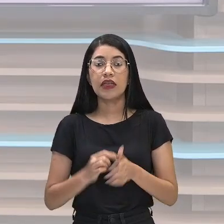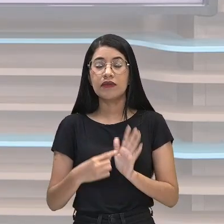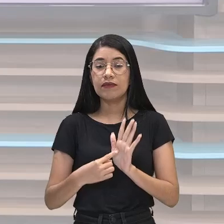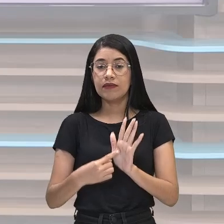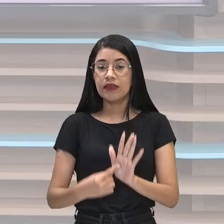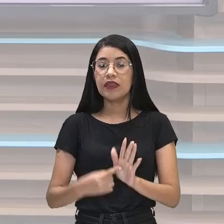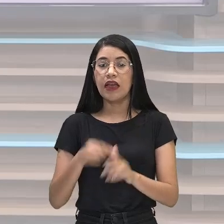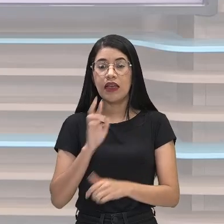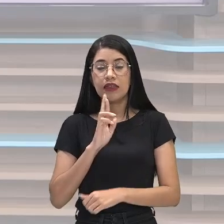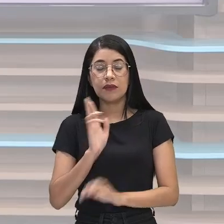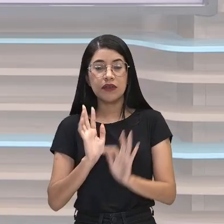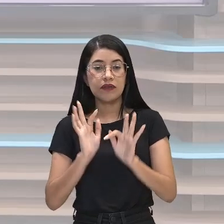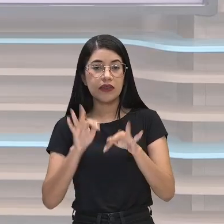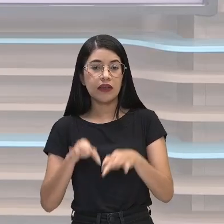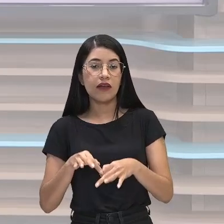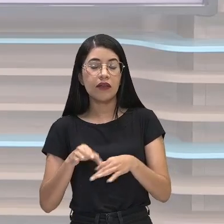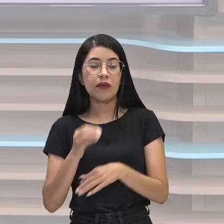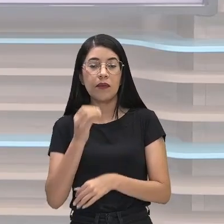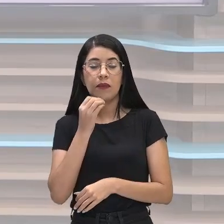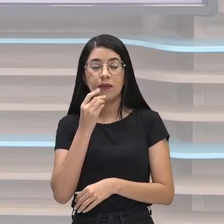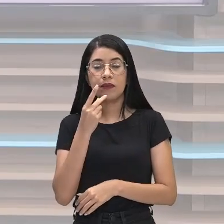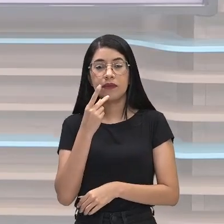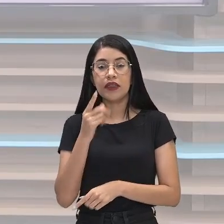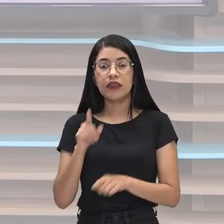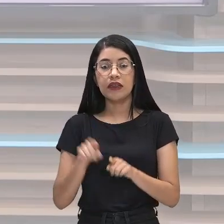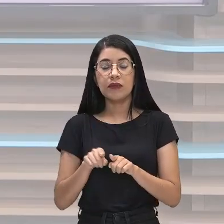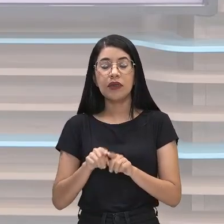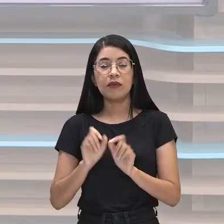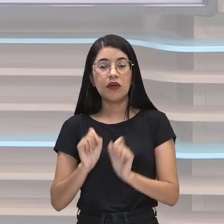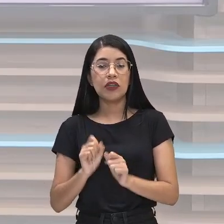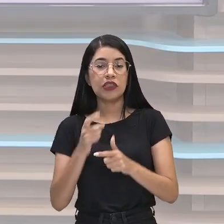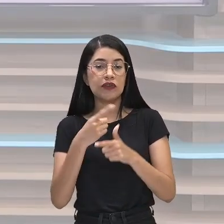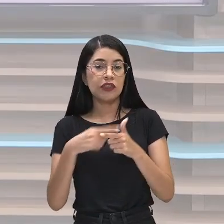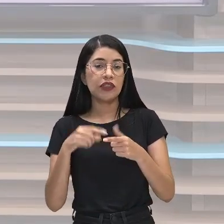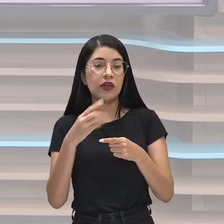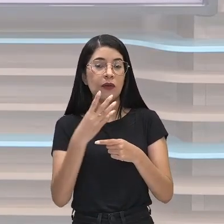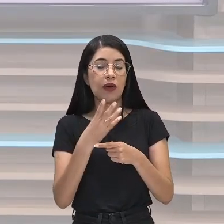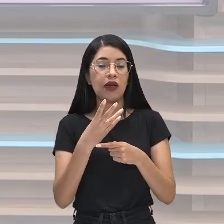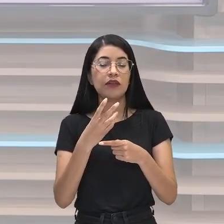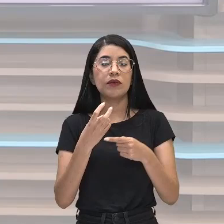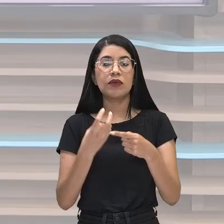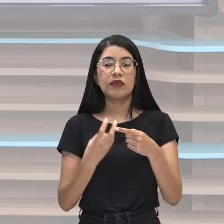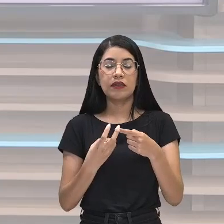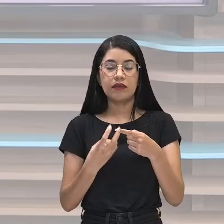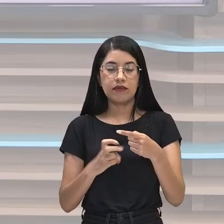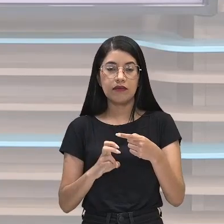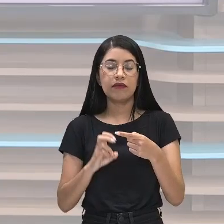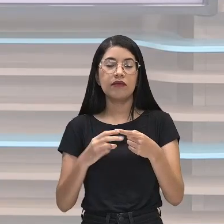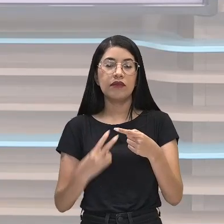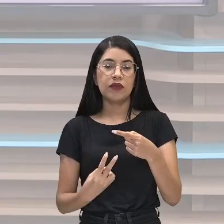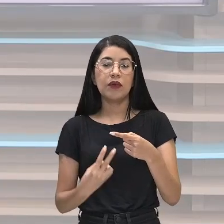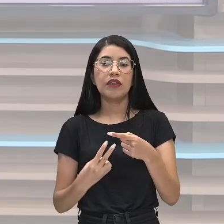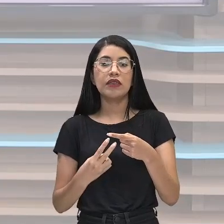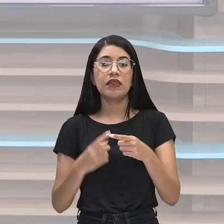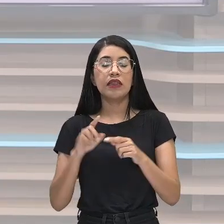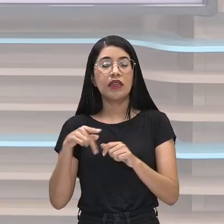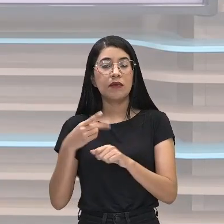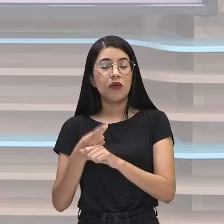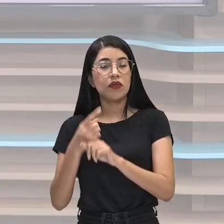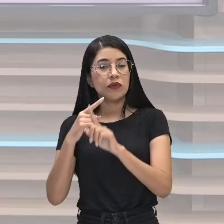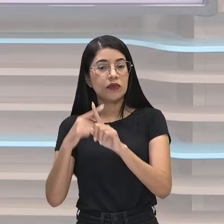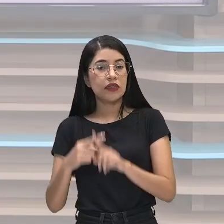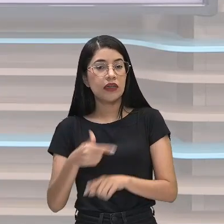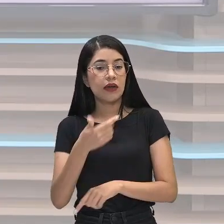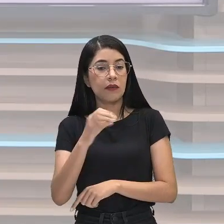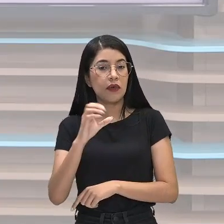os resultados de probabilidade, ou então você divide 4 por 52 e multiplica por 100 para ter esse